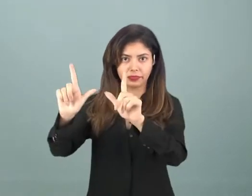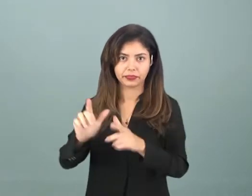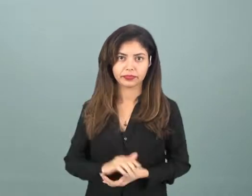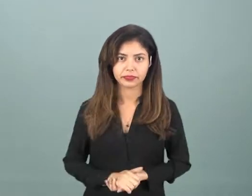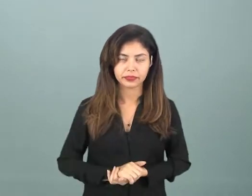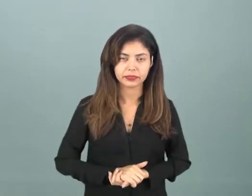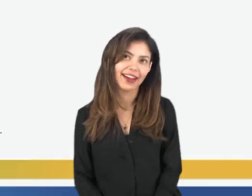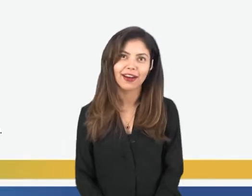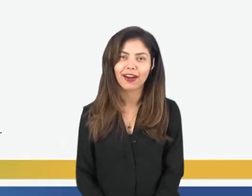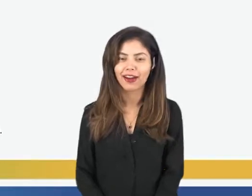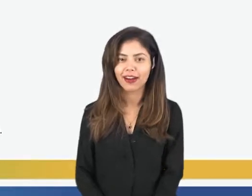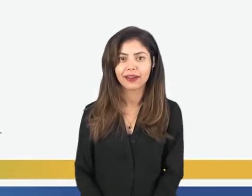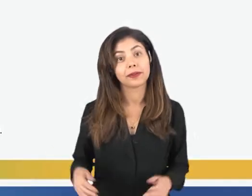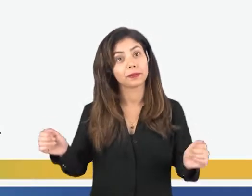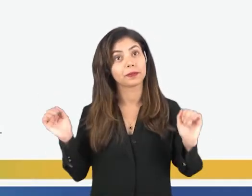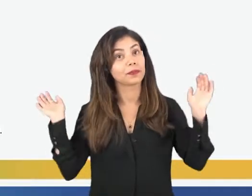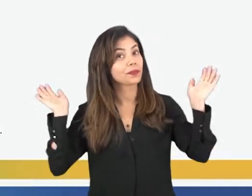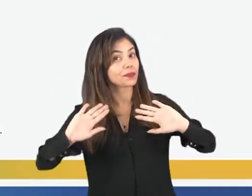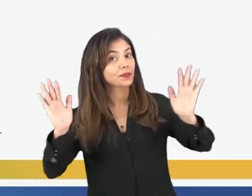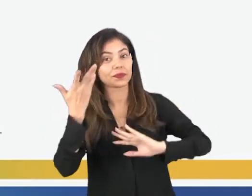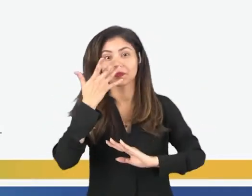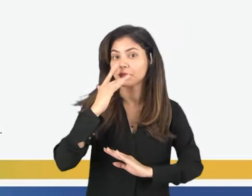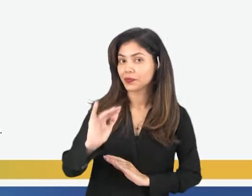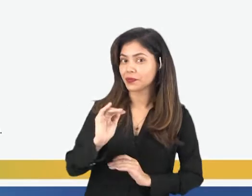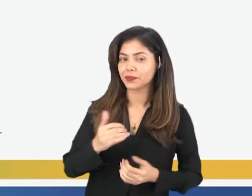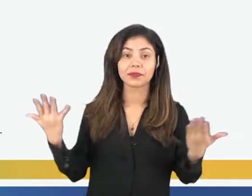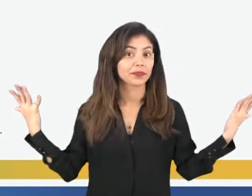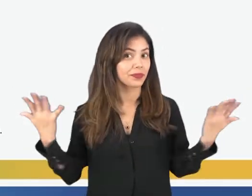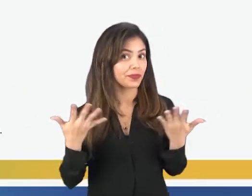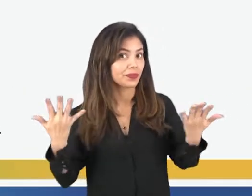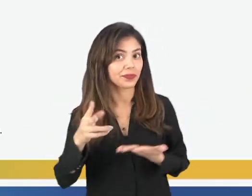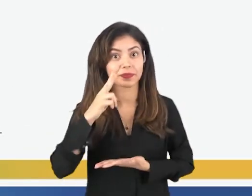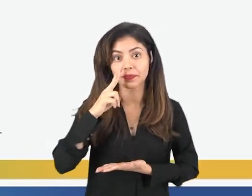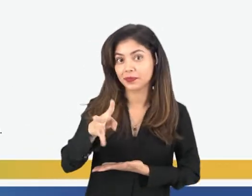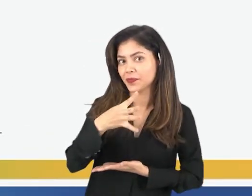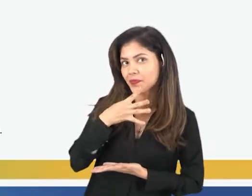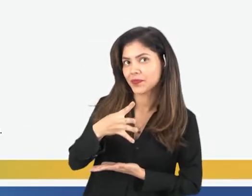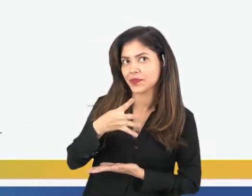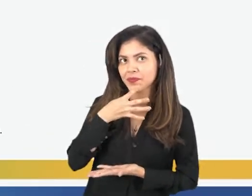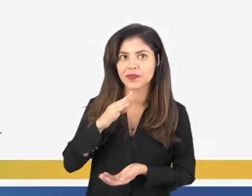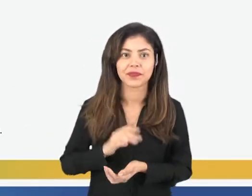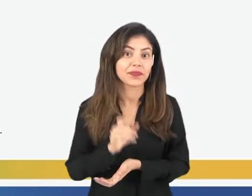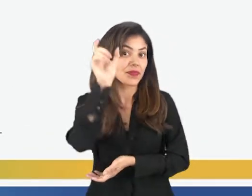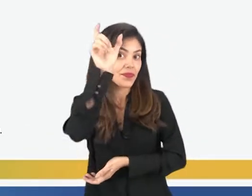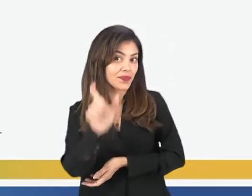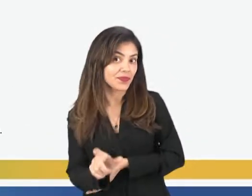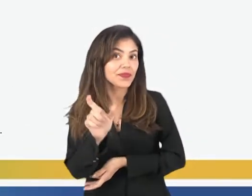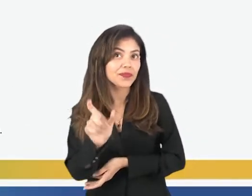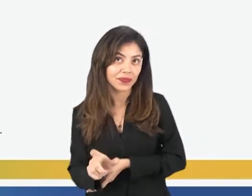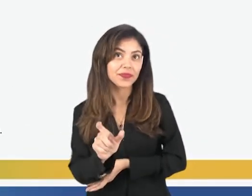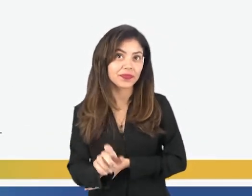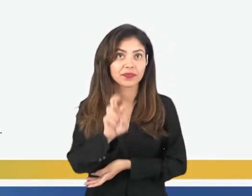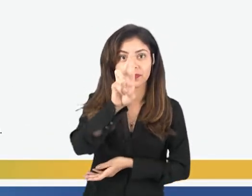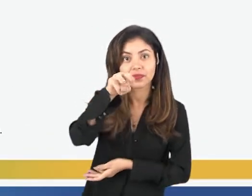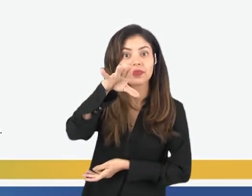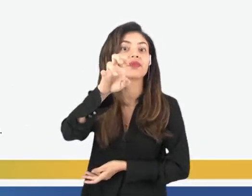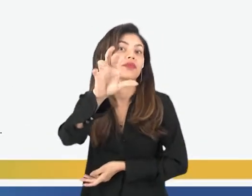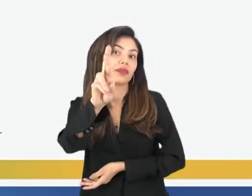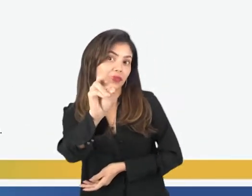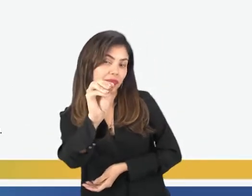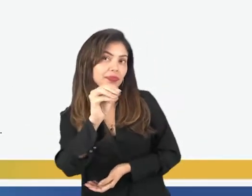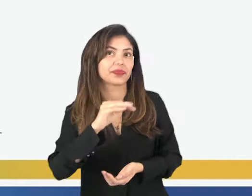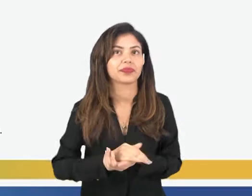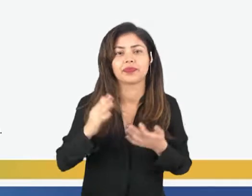telinha. Olá, crianças! Hoje nós vamos conhecer a biografia de Romero Brito,